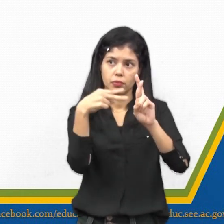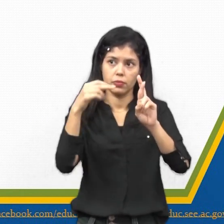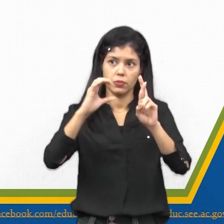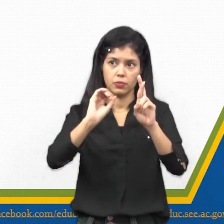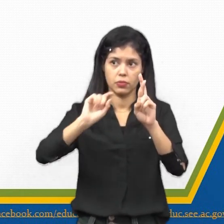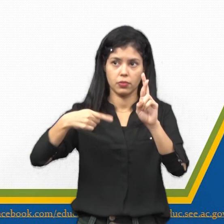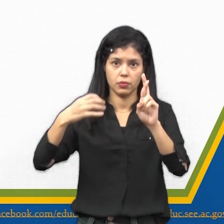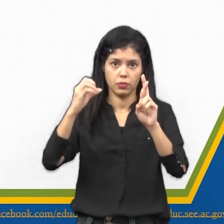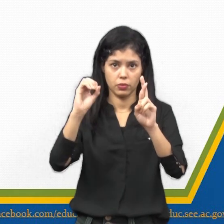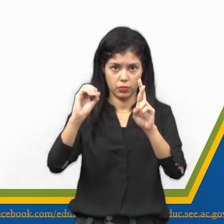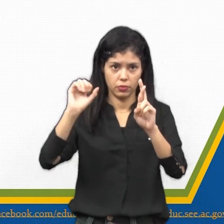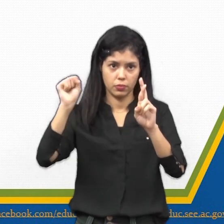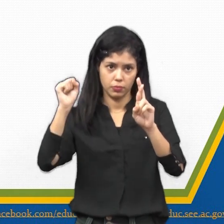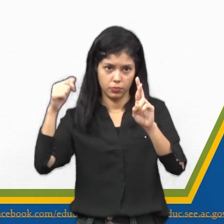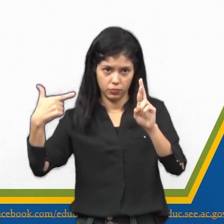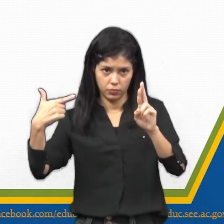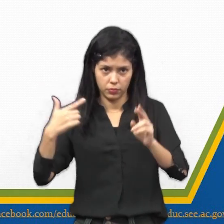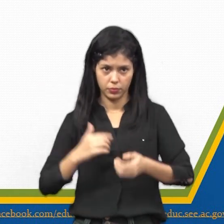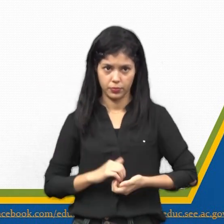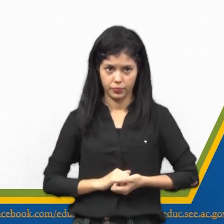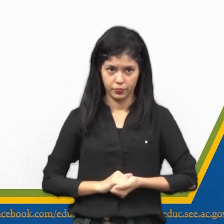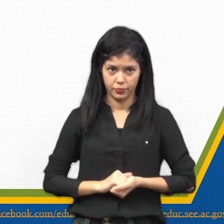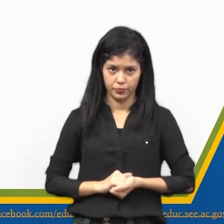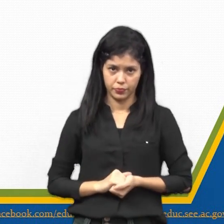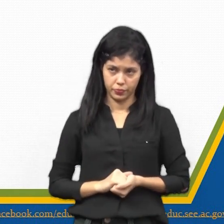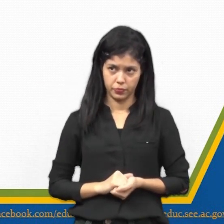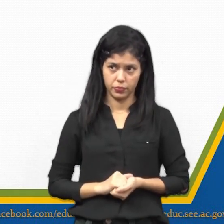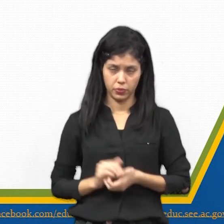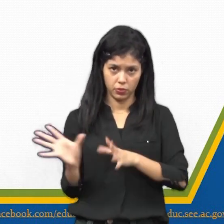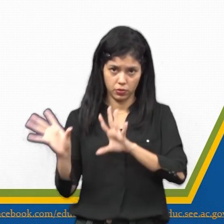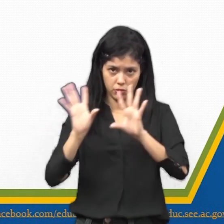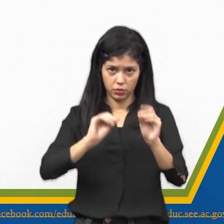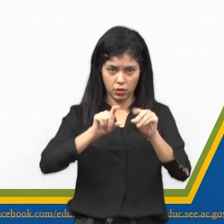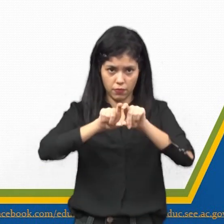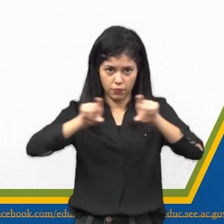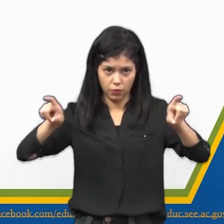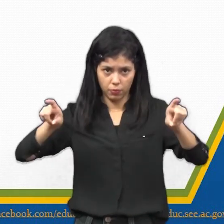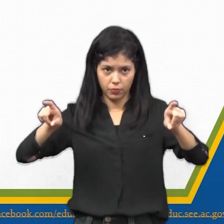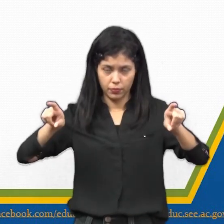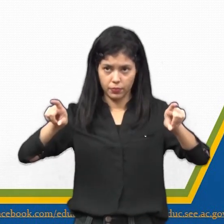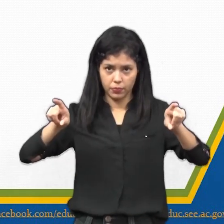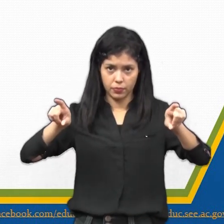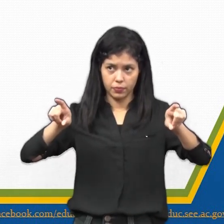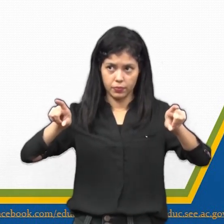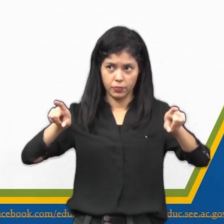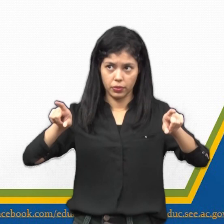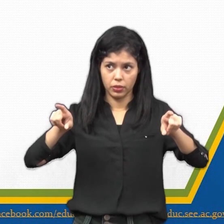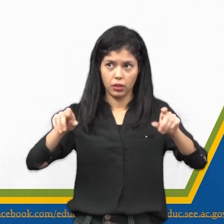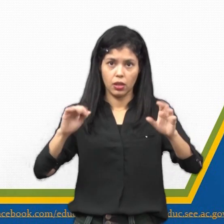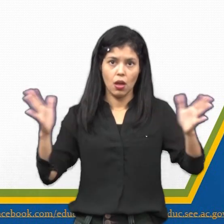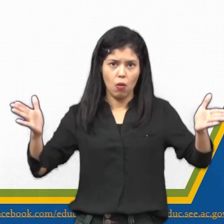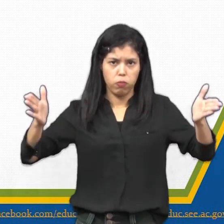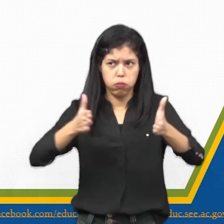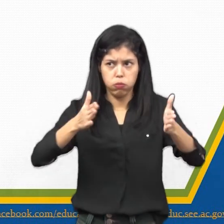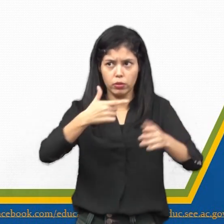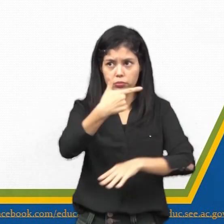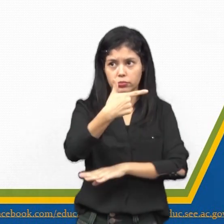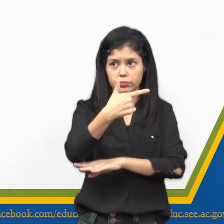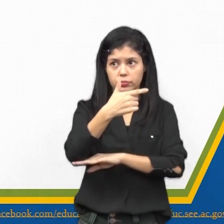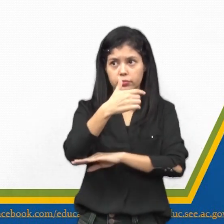vale 0,082. Então, aplicando-se os dados à nossa fórmula, nós temos a pressão 2